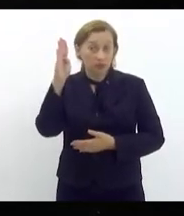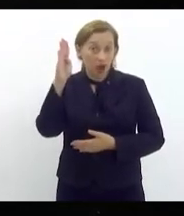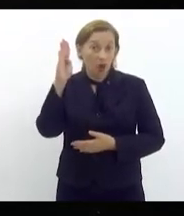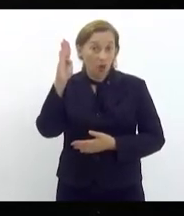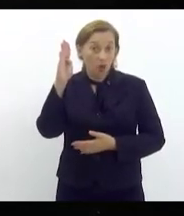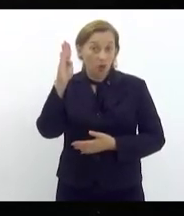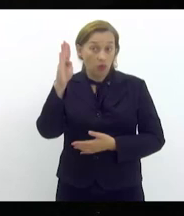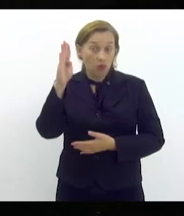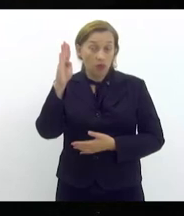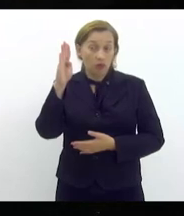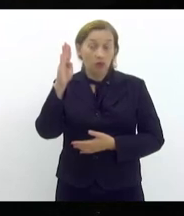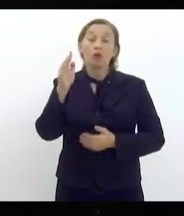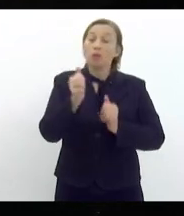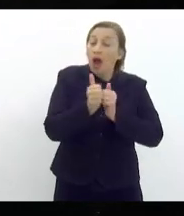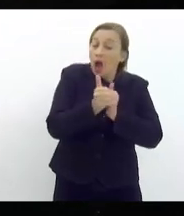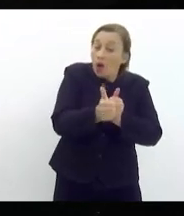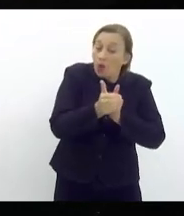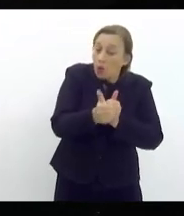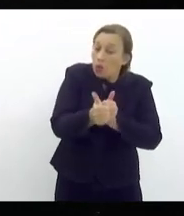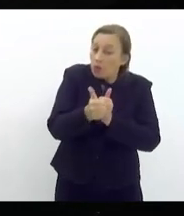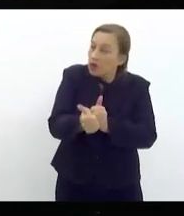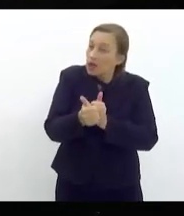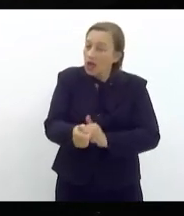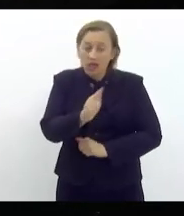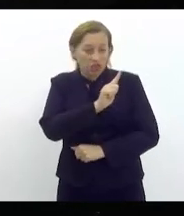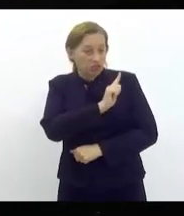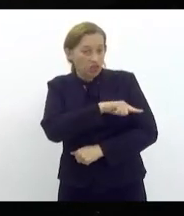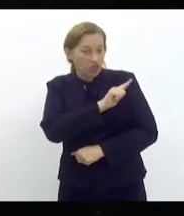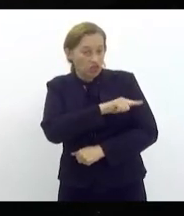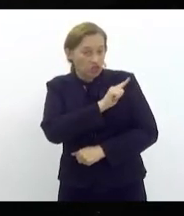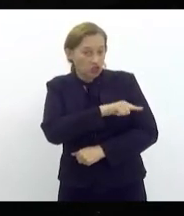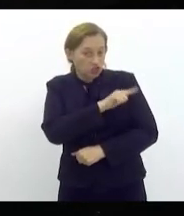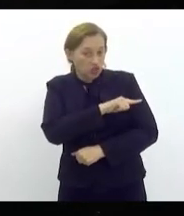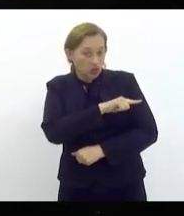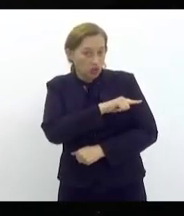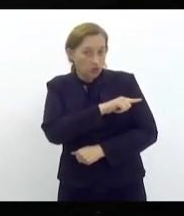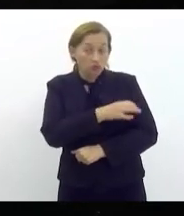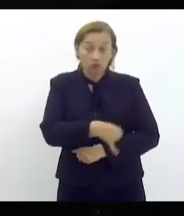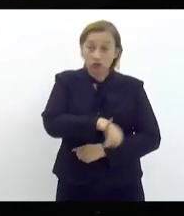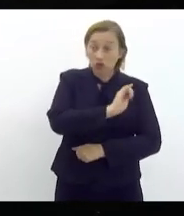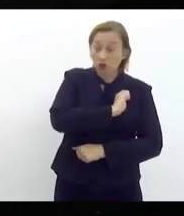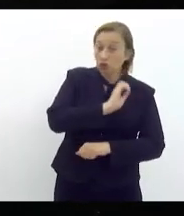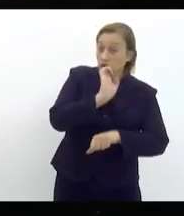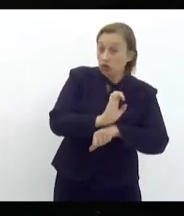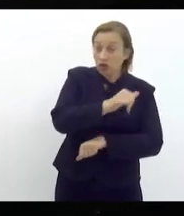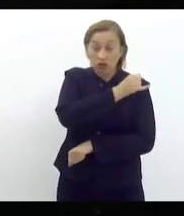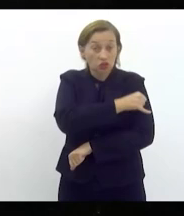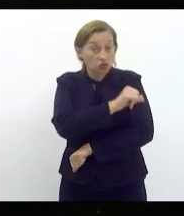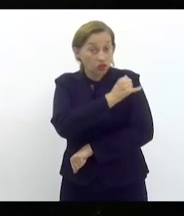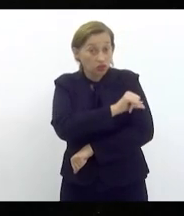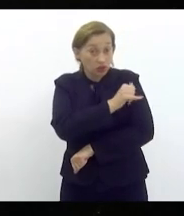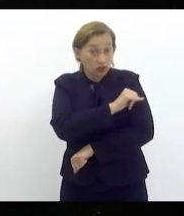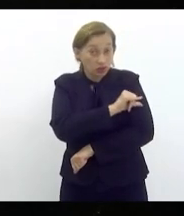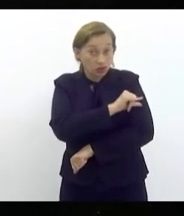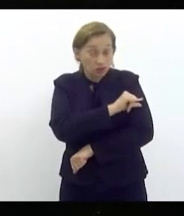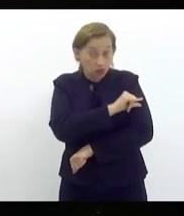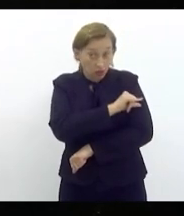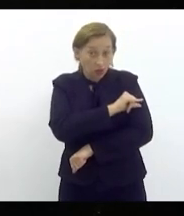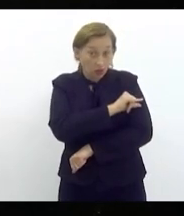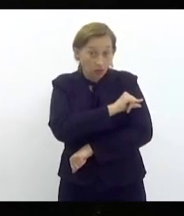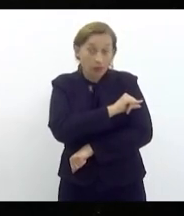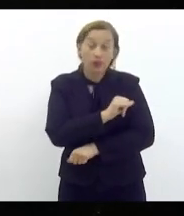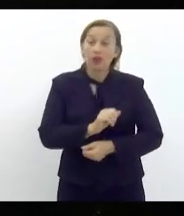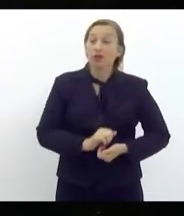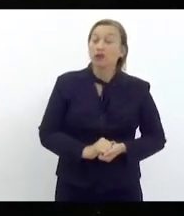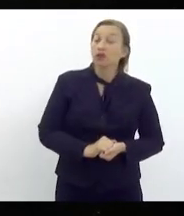tenha um acompanhamento da gestão fiscal no Estado do Rio de Janeiro, dado ao regime de recuperação fiscal,